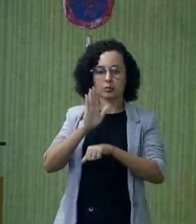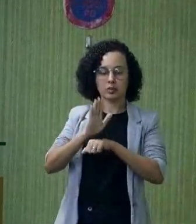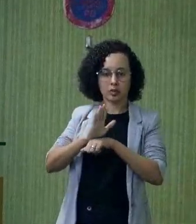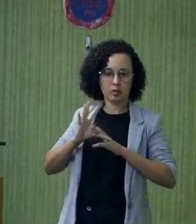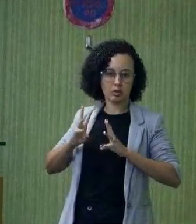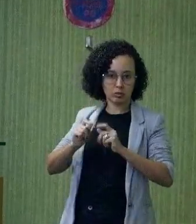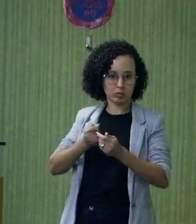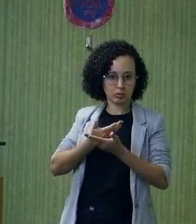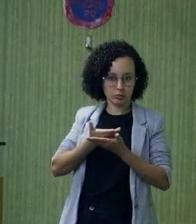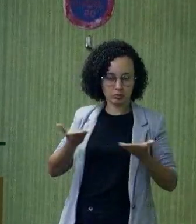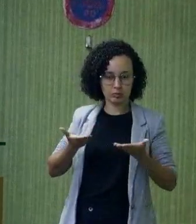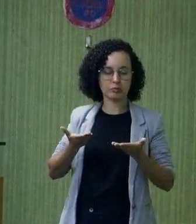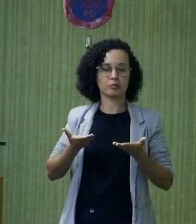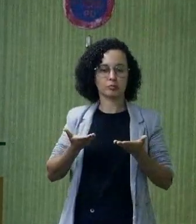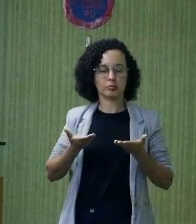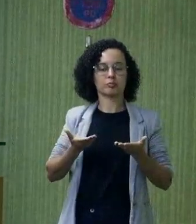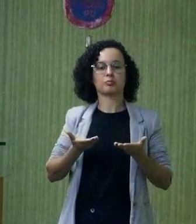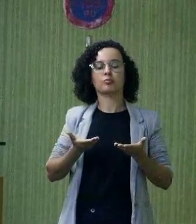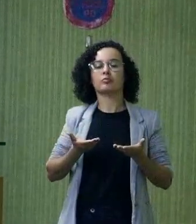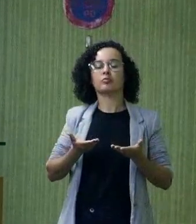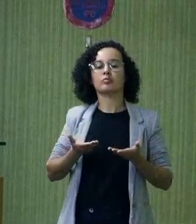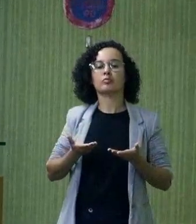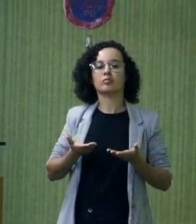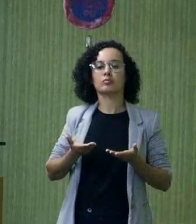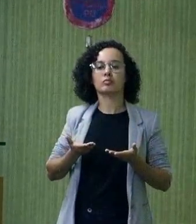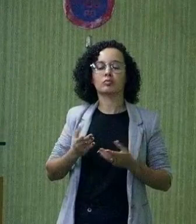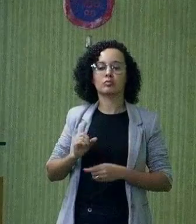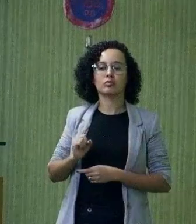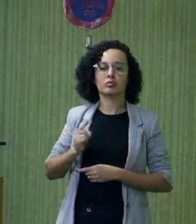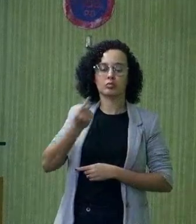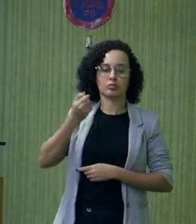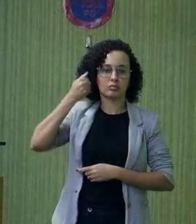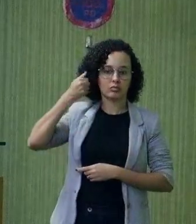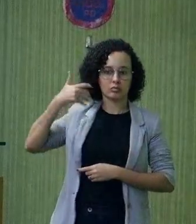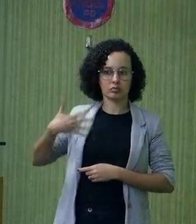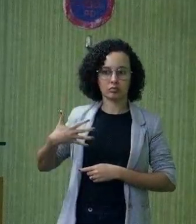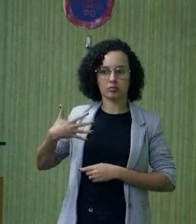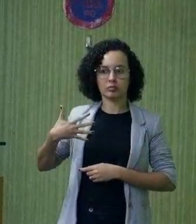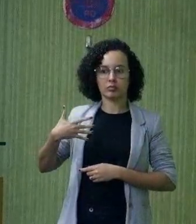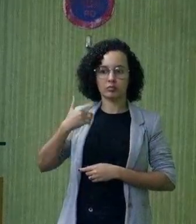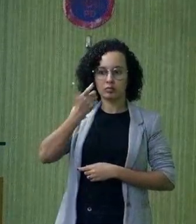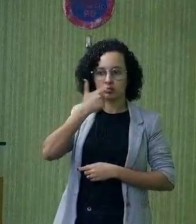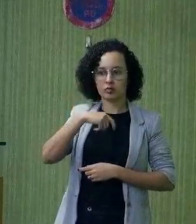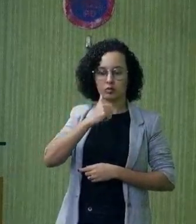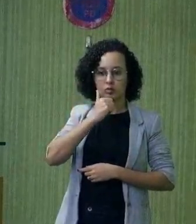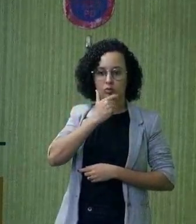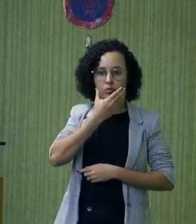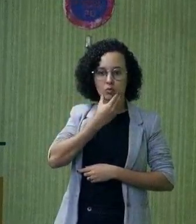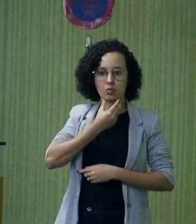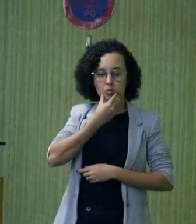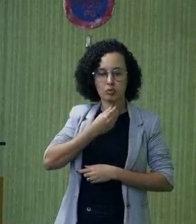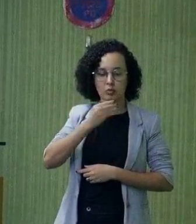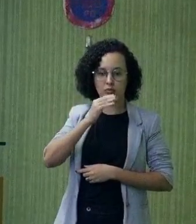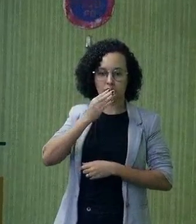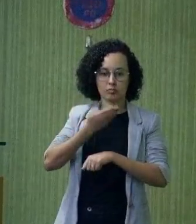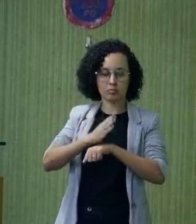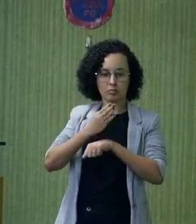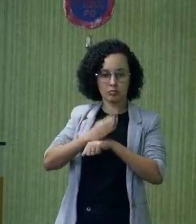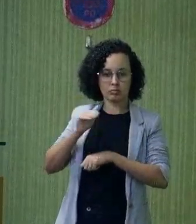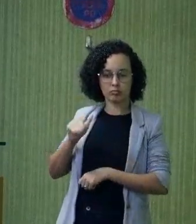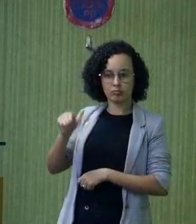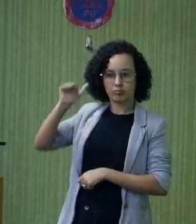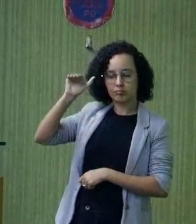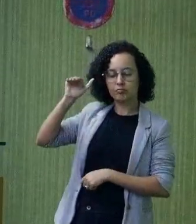e todas vou primeiro fazer minha autod descrição Eu sou um homem branco medindo